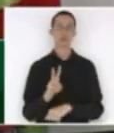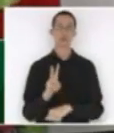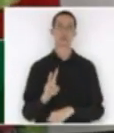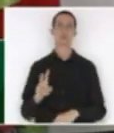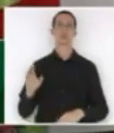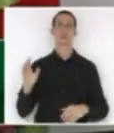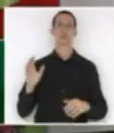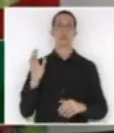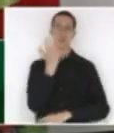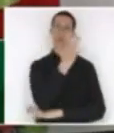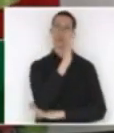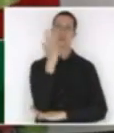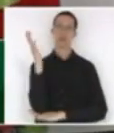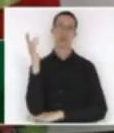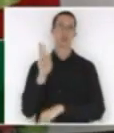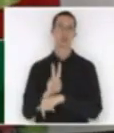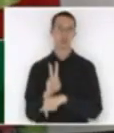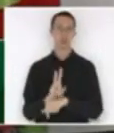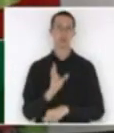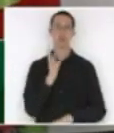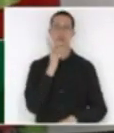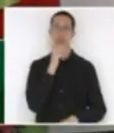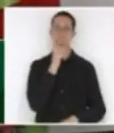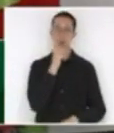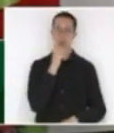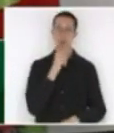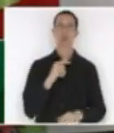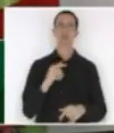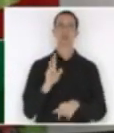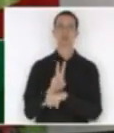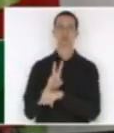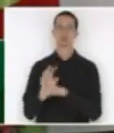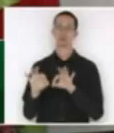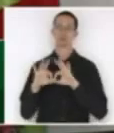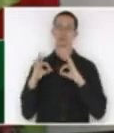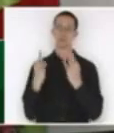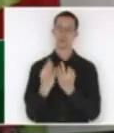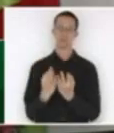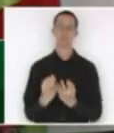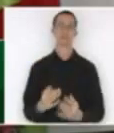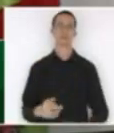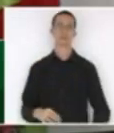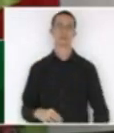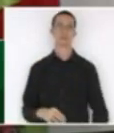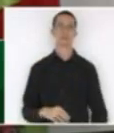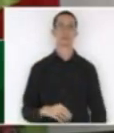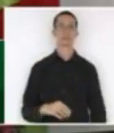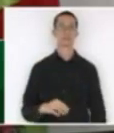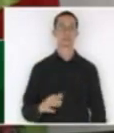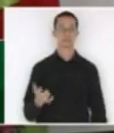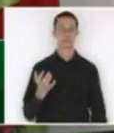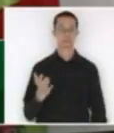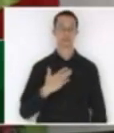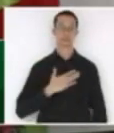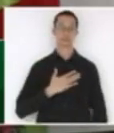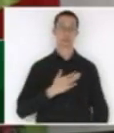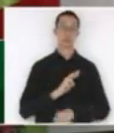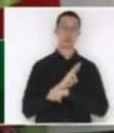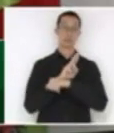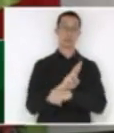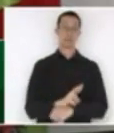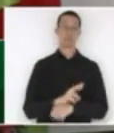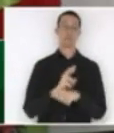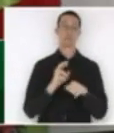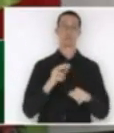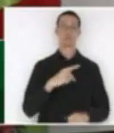energia e com os seus familiares e a sua comunidade. Então, quero, em nome do Partido dos Trabalhadores, deputada